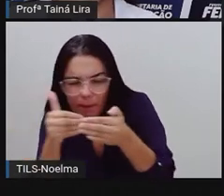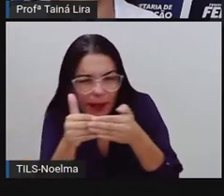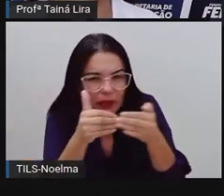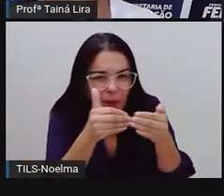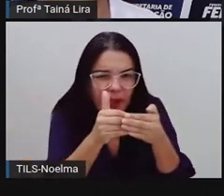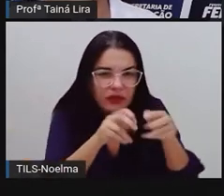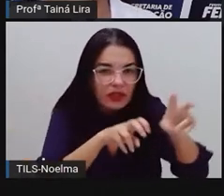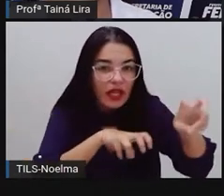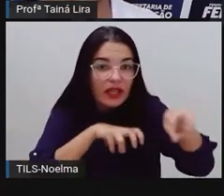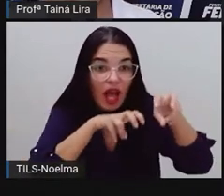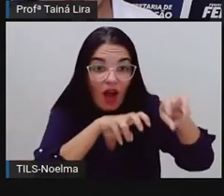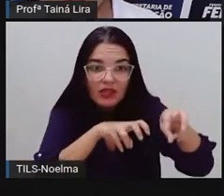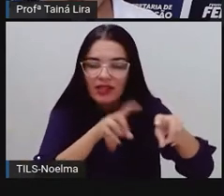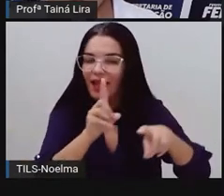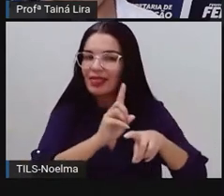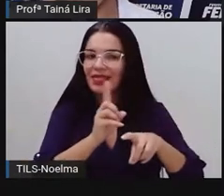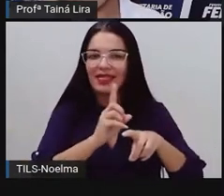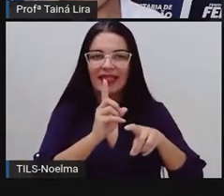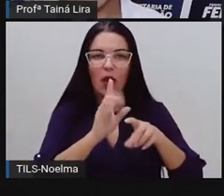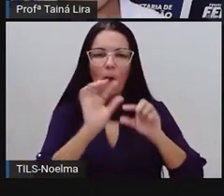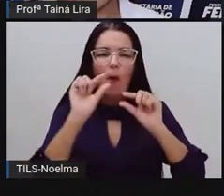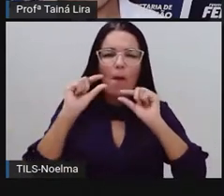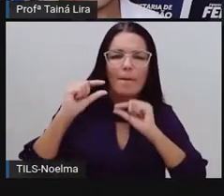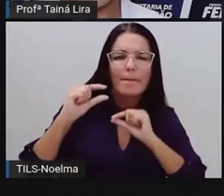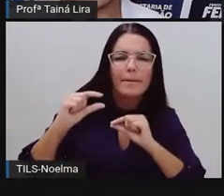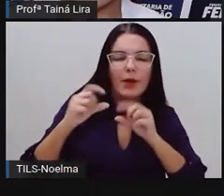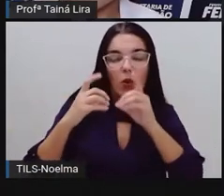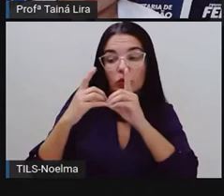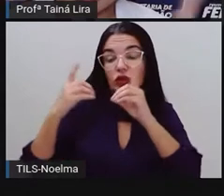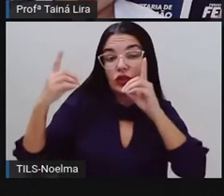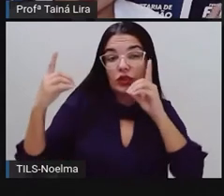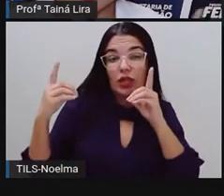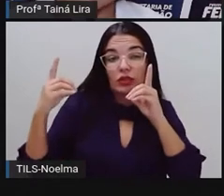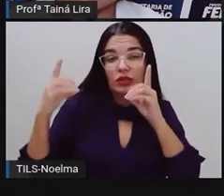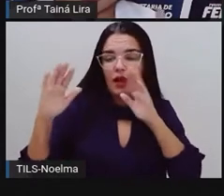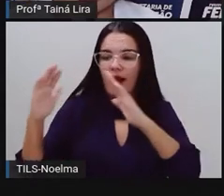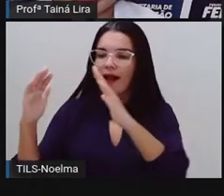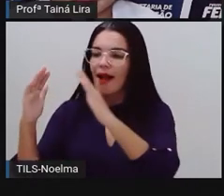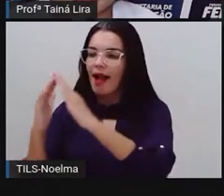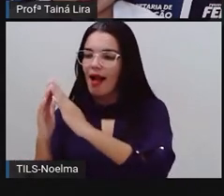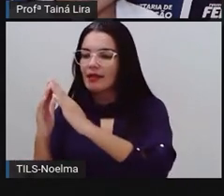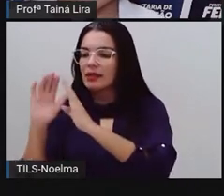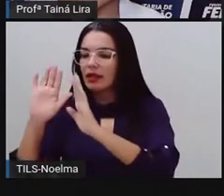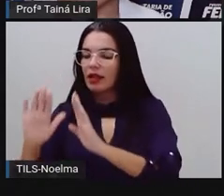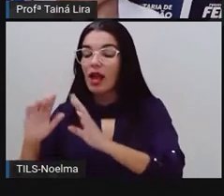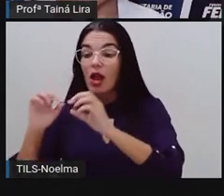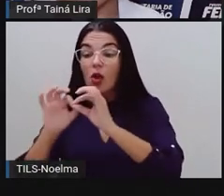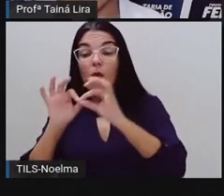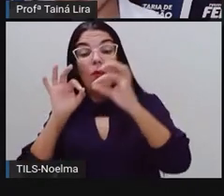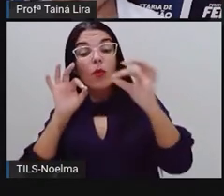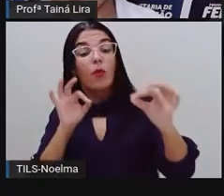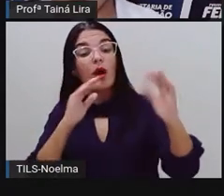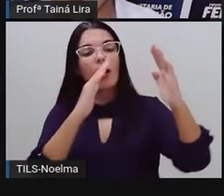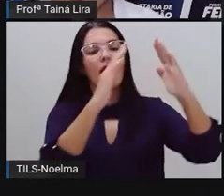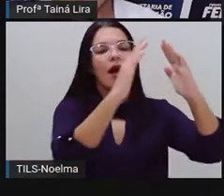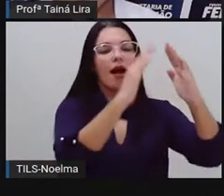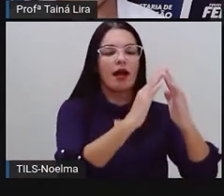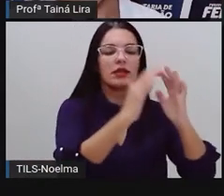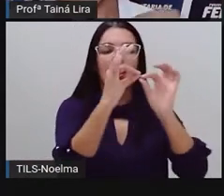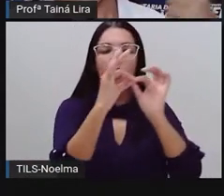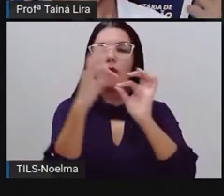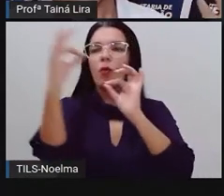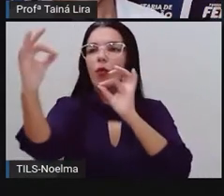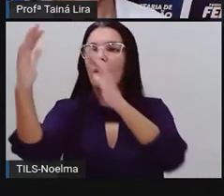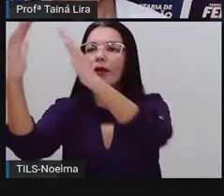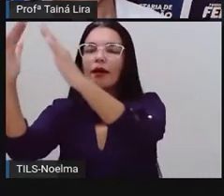distritos da cidade também podem formar zona rural então a gente geralmente na zona rural as pessoas podem viver a